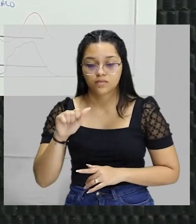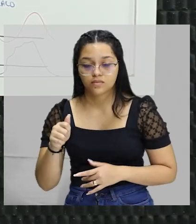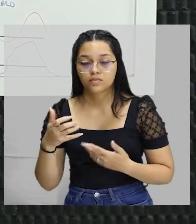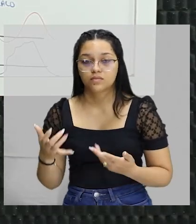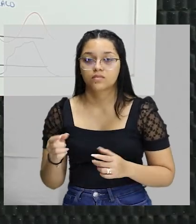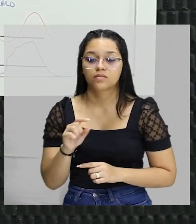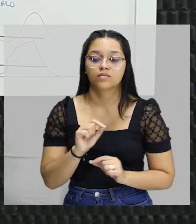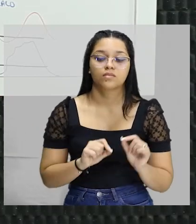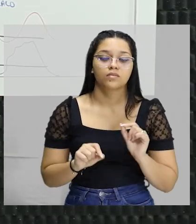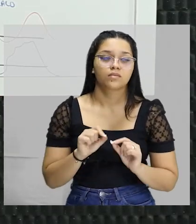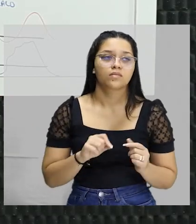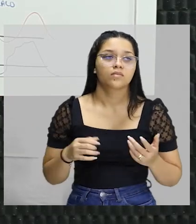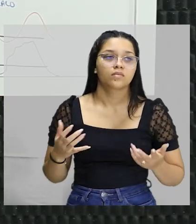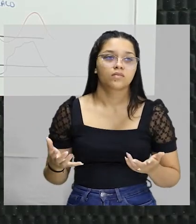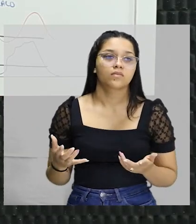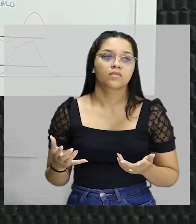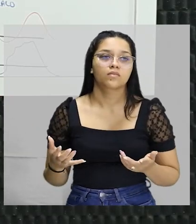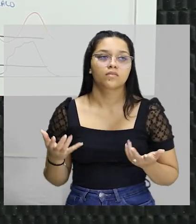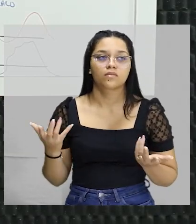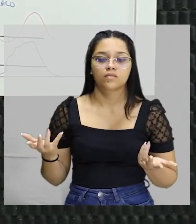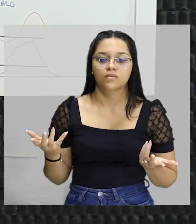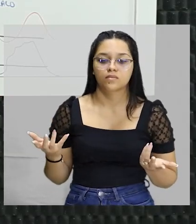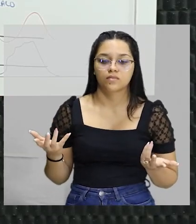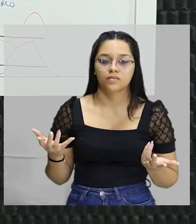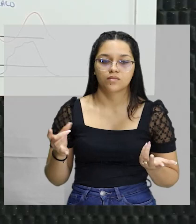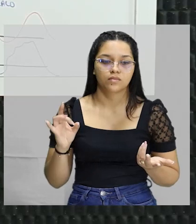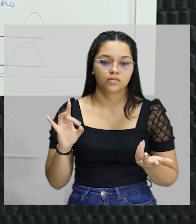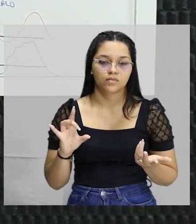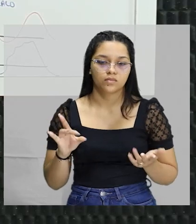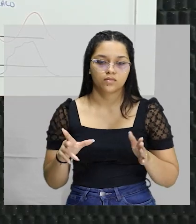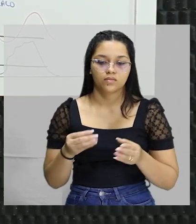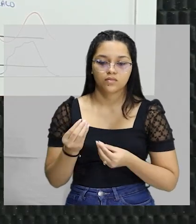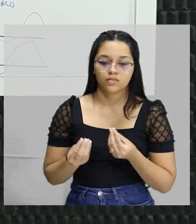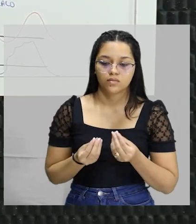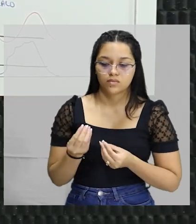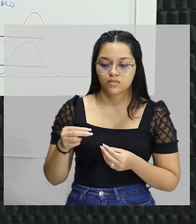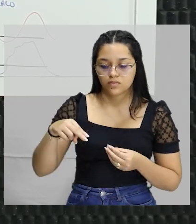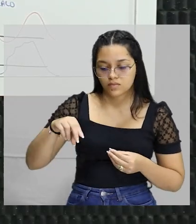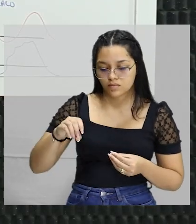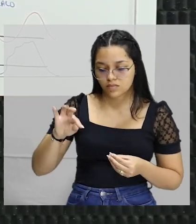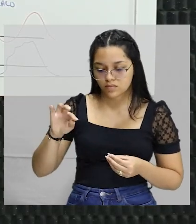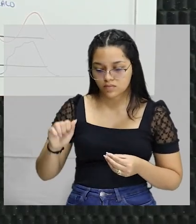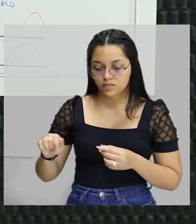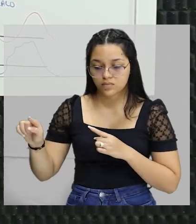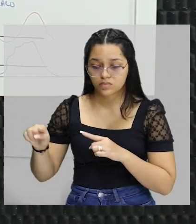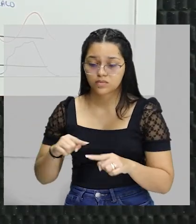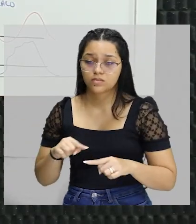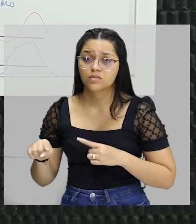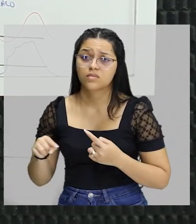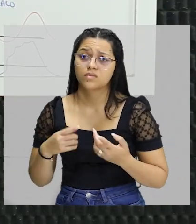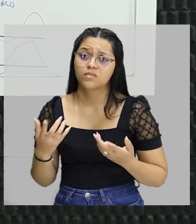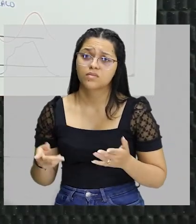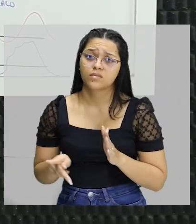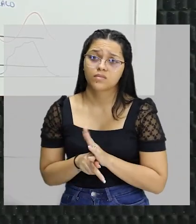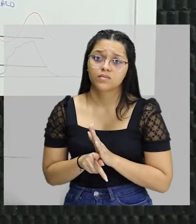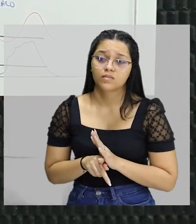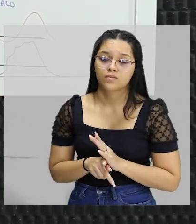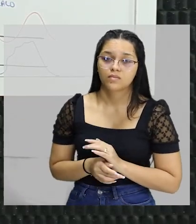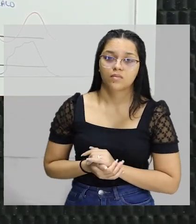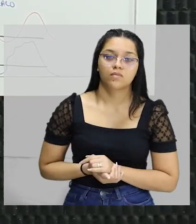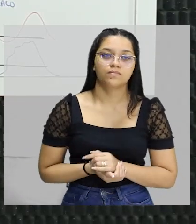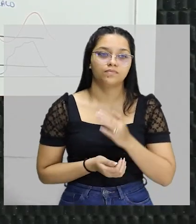ela vai, não é, soar como uma nota musical, certo? De uma determinada